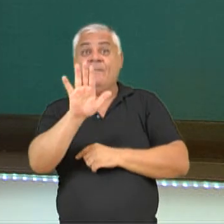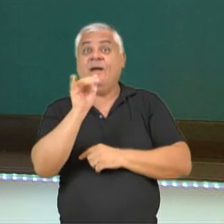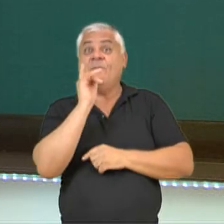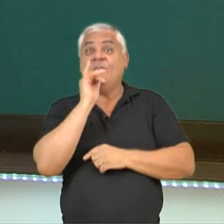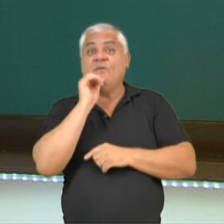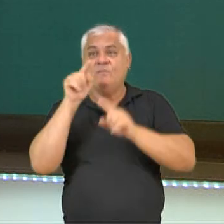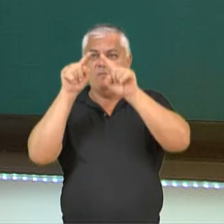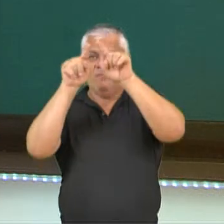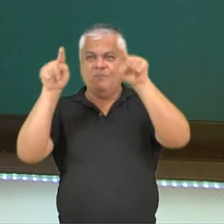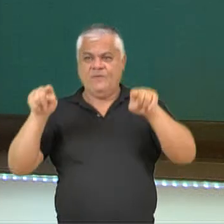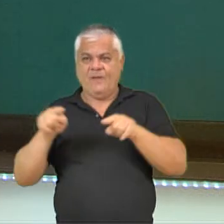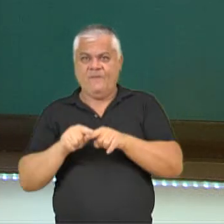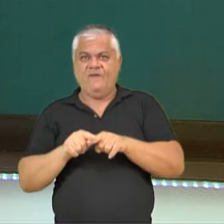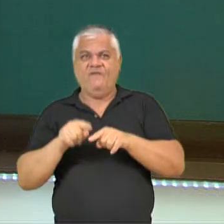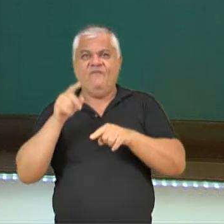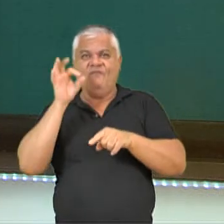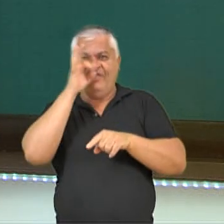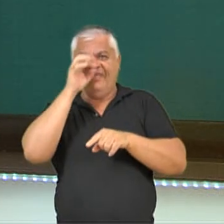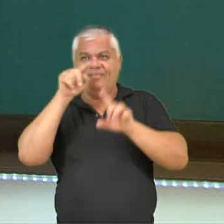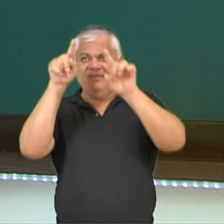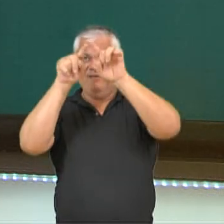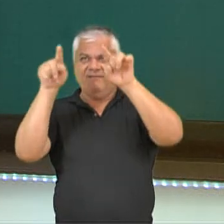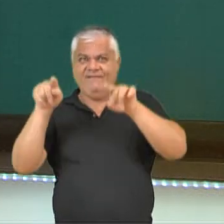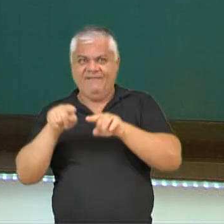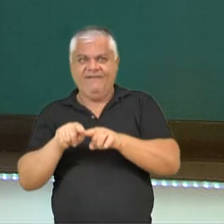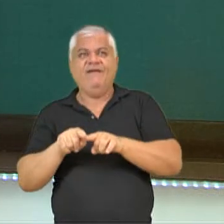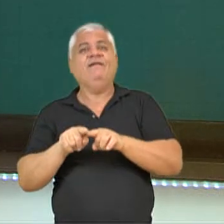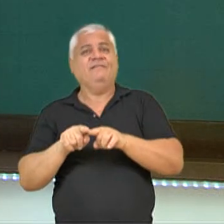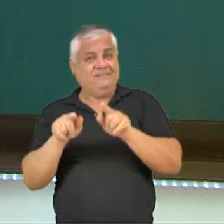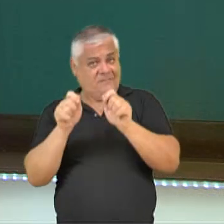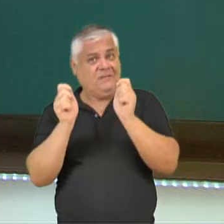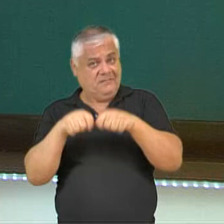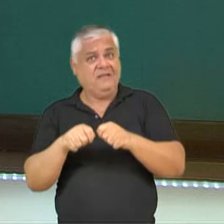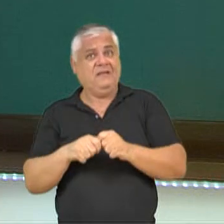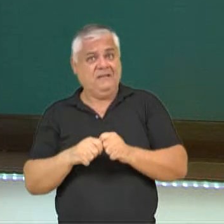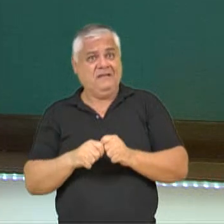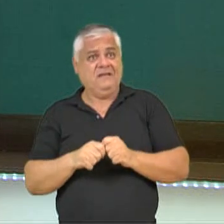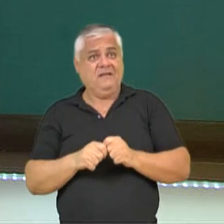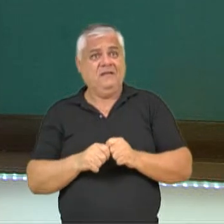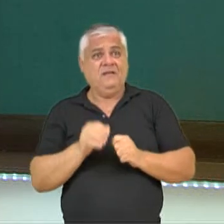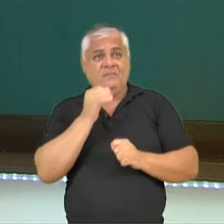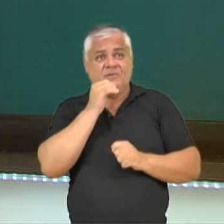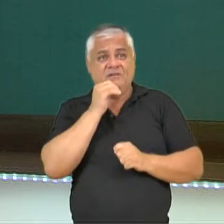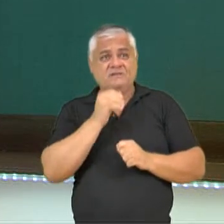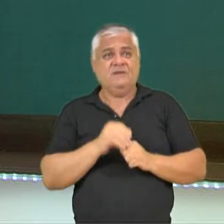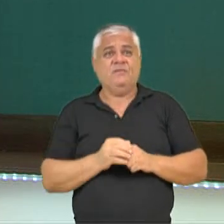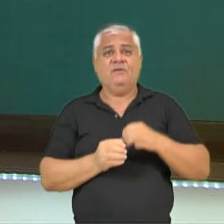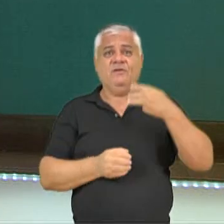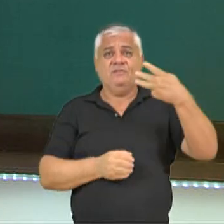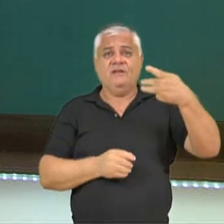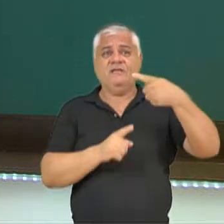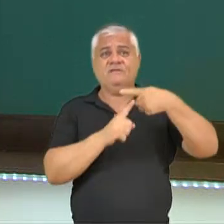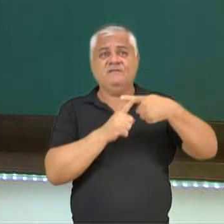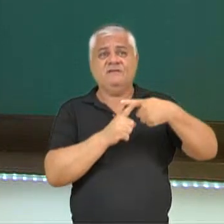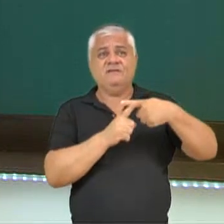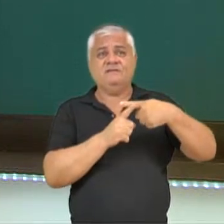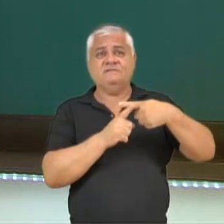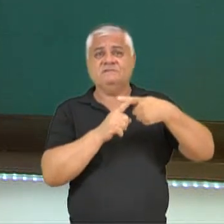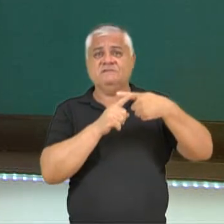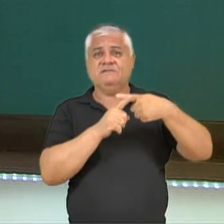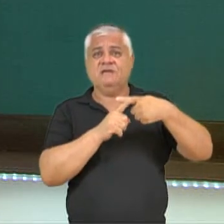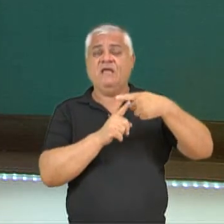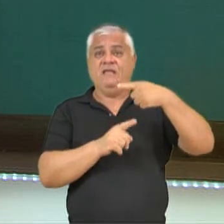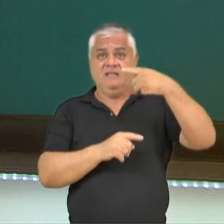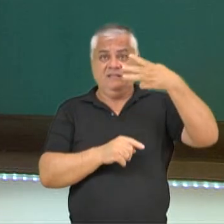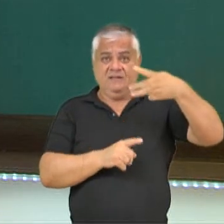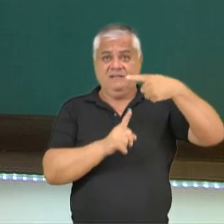quadrado grandão inteiro, 3 mais x, e escrever ele ao quadrado, que nada mais é do que ele vezes ele mesmo. Eu tenho essa